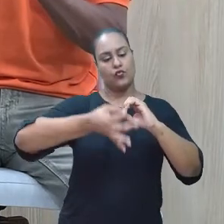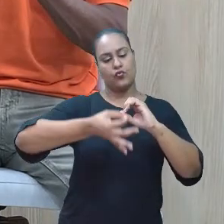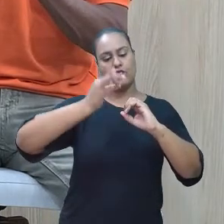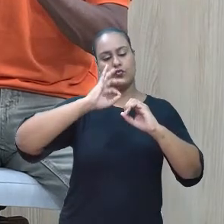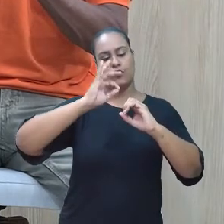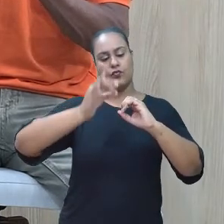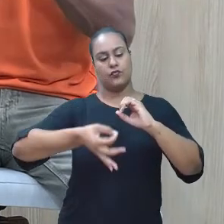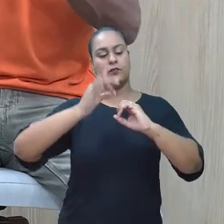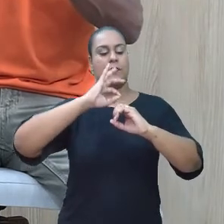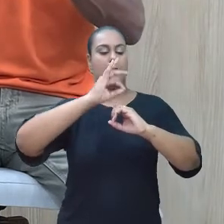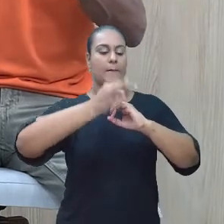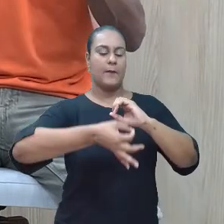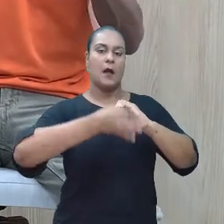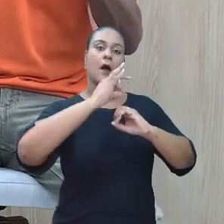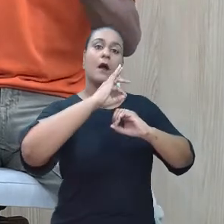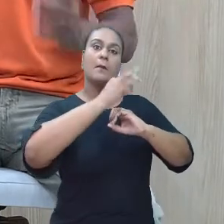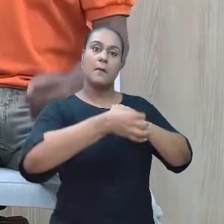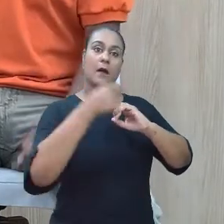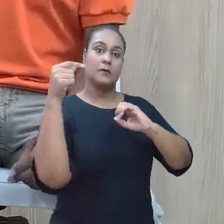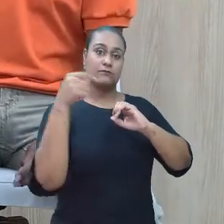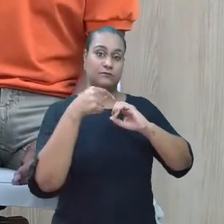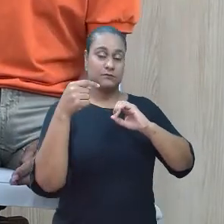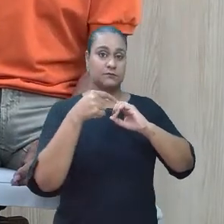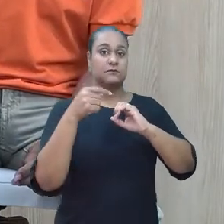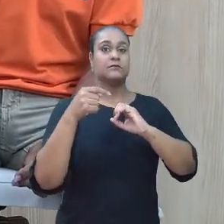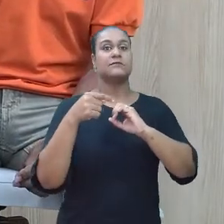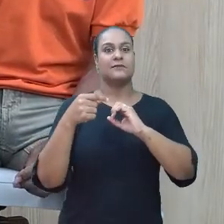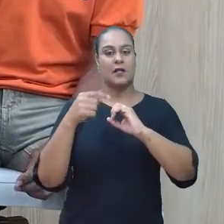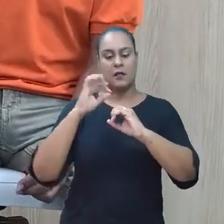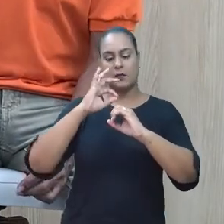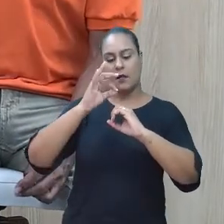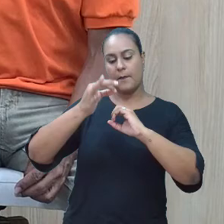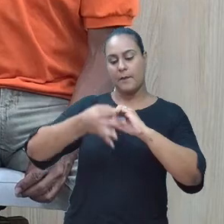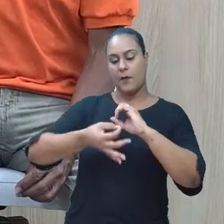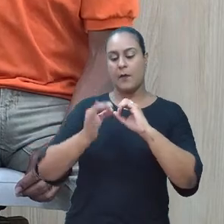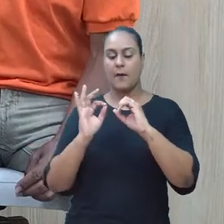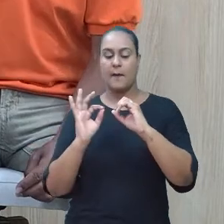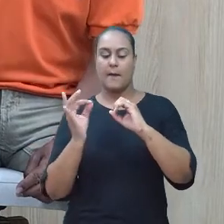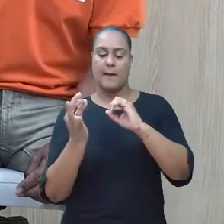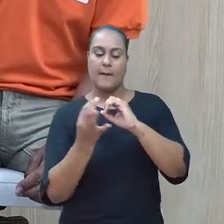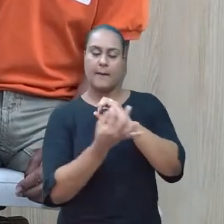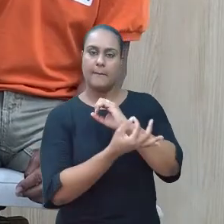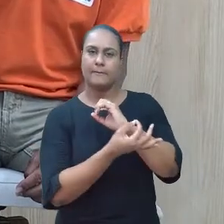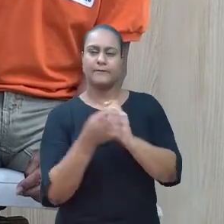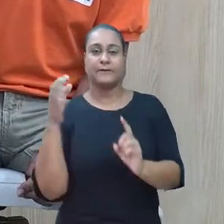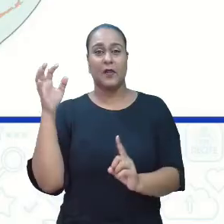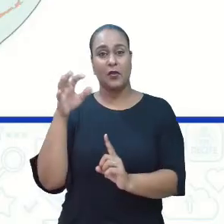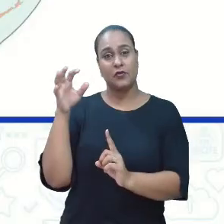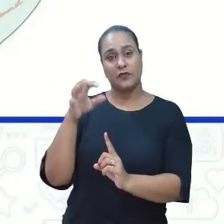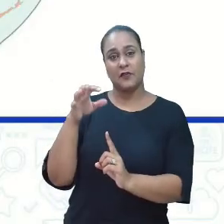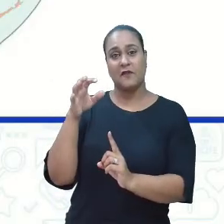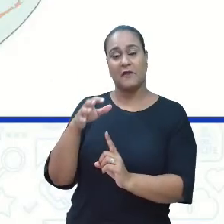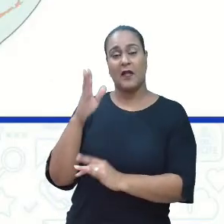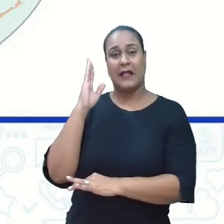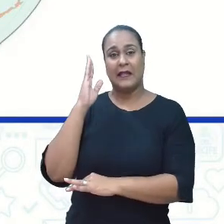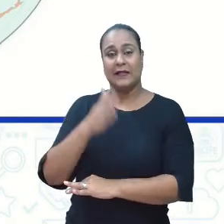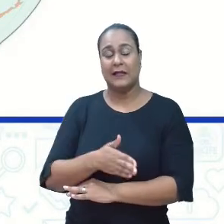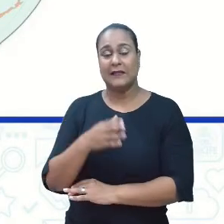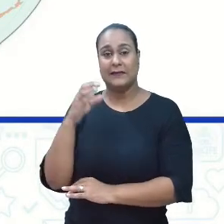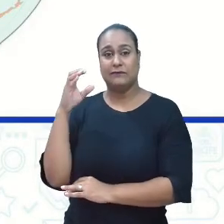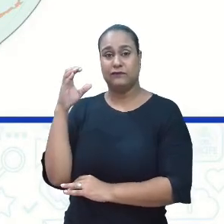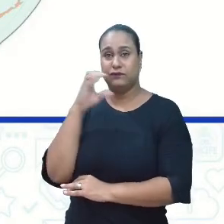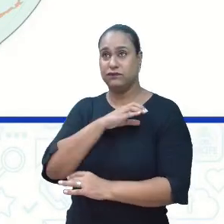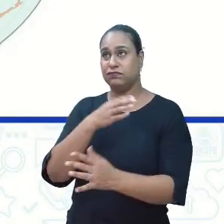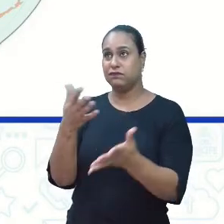zonas intertropicais são essas zonas onde praticamente no Equador, onde o sol interfere direto, é mais quente. Então,